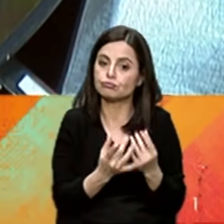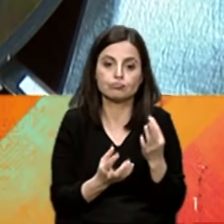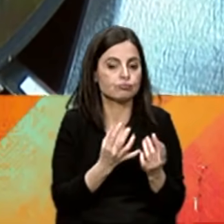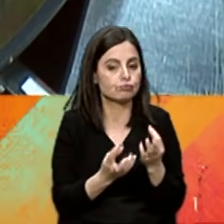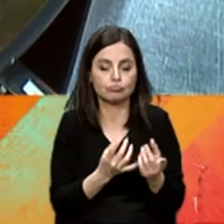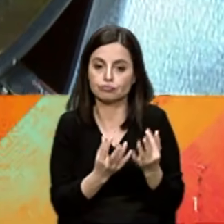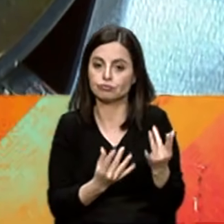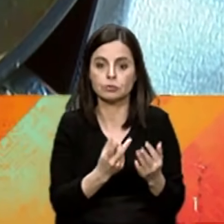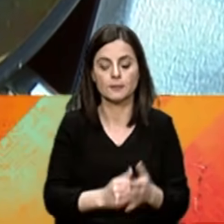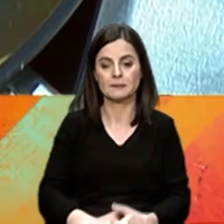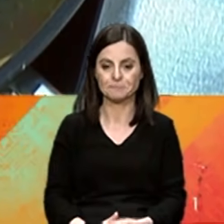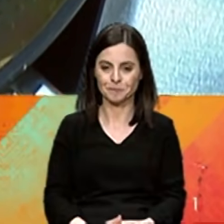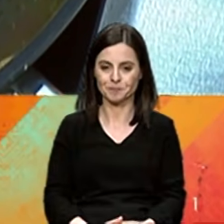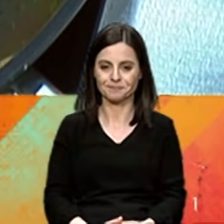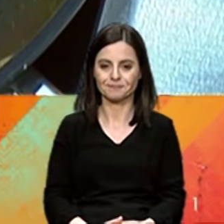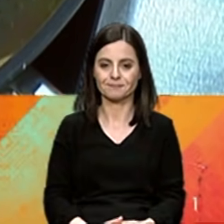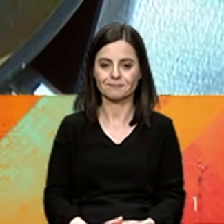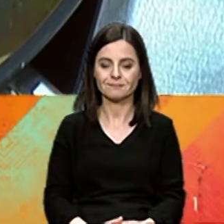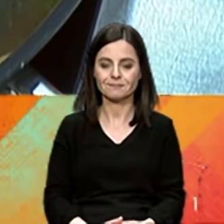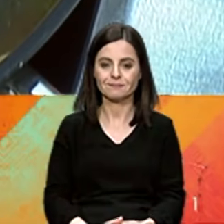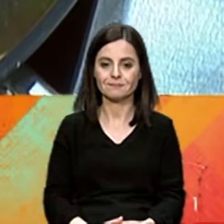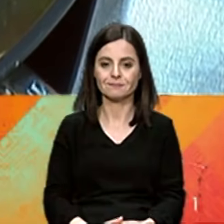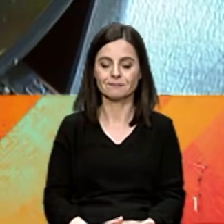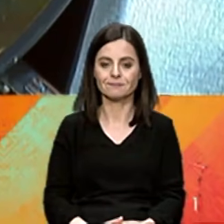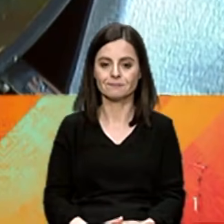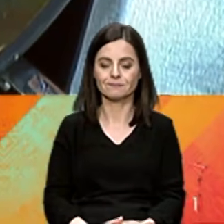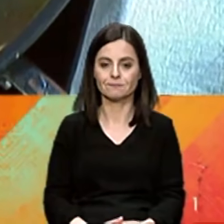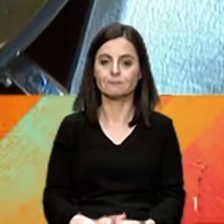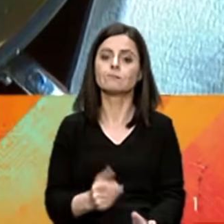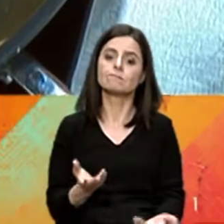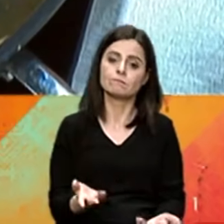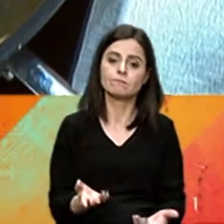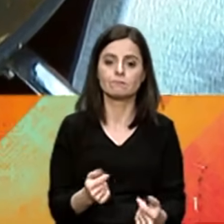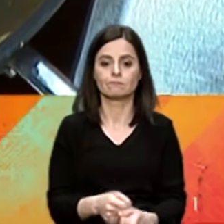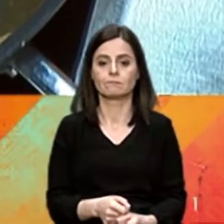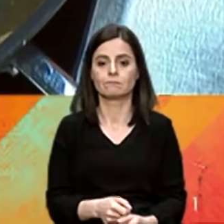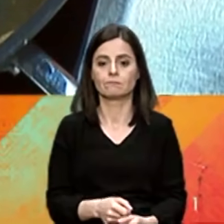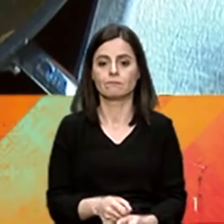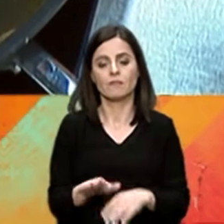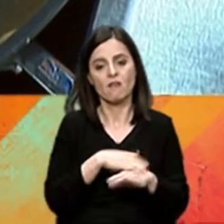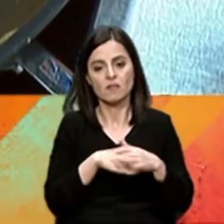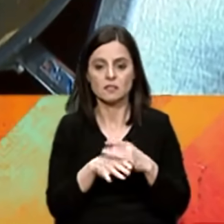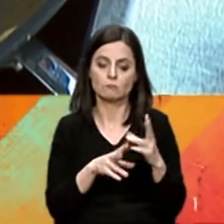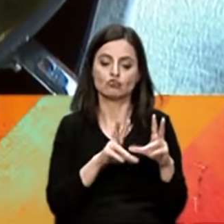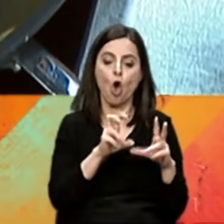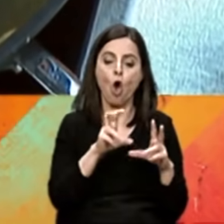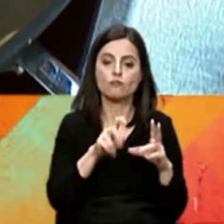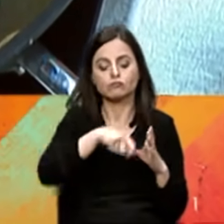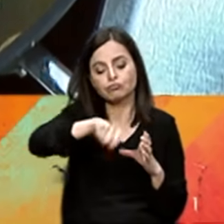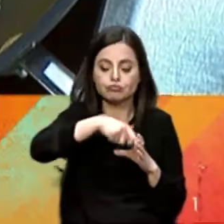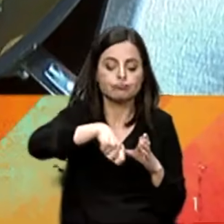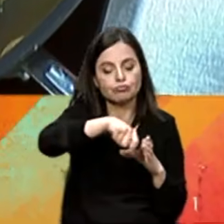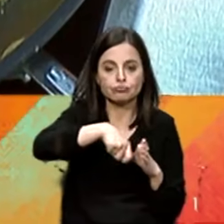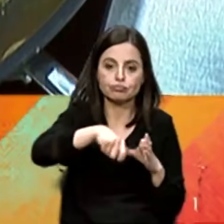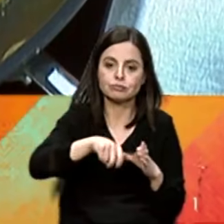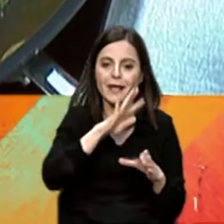bem. Claro. Posso aumentar então um bocadinho. E portanto fazemos aqui uns ovinhos mexidos. Sónia, eu acho que